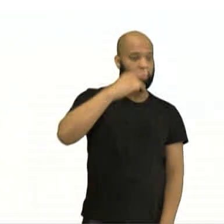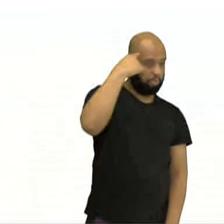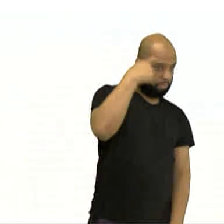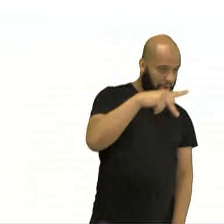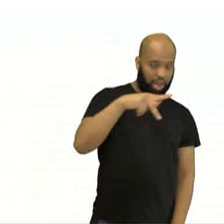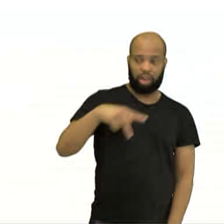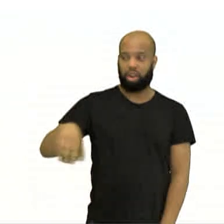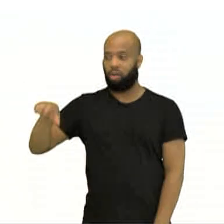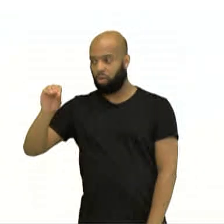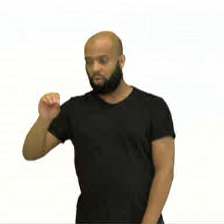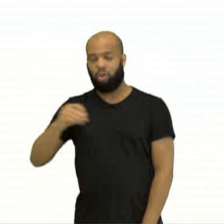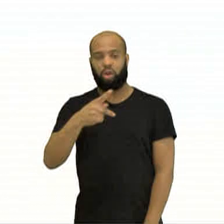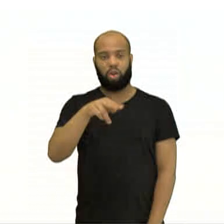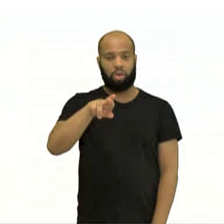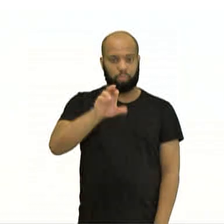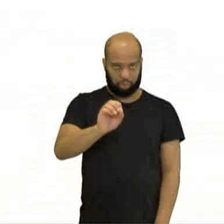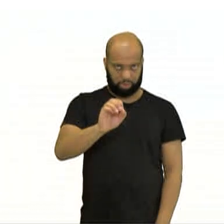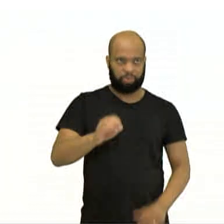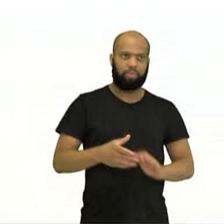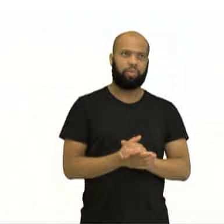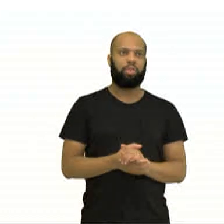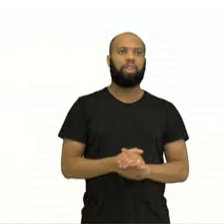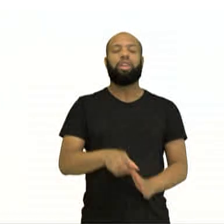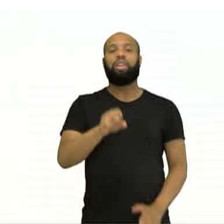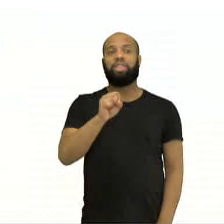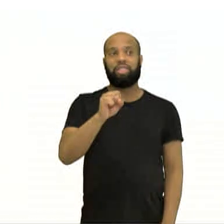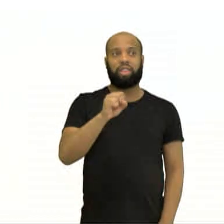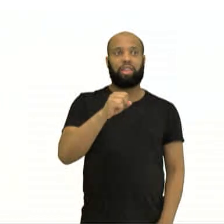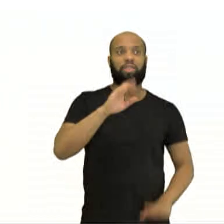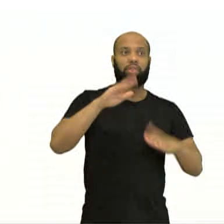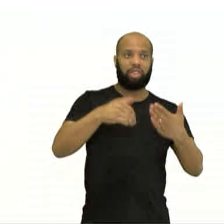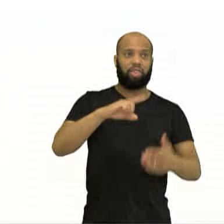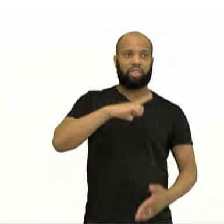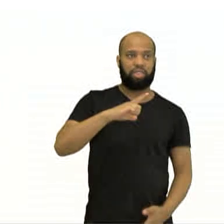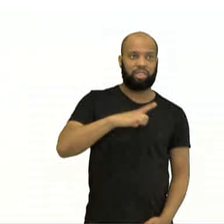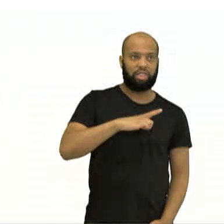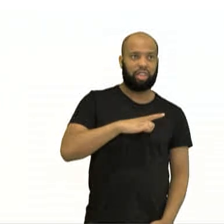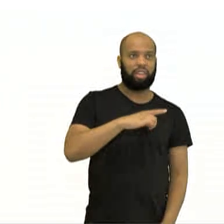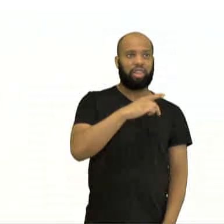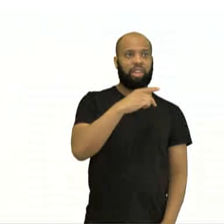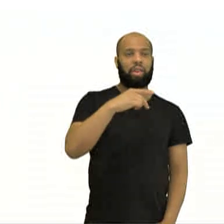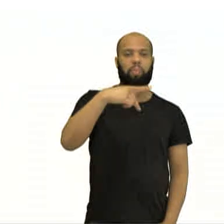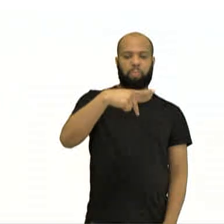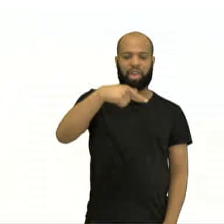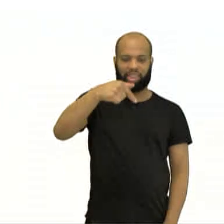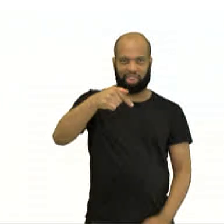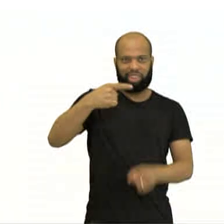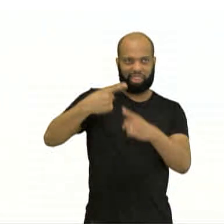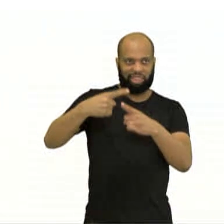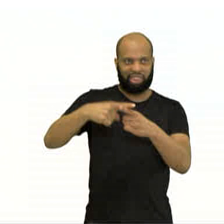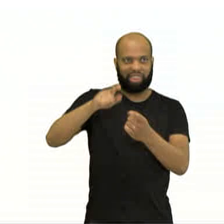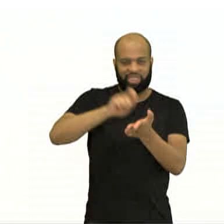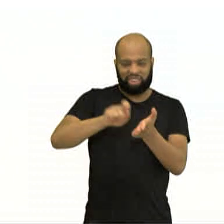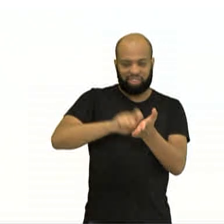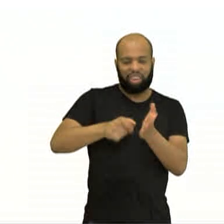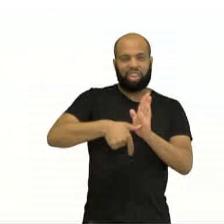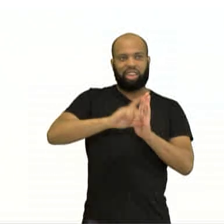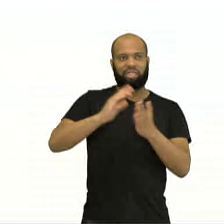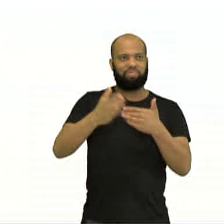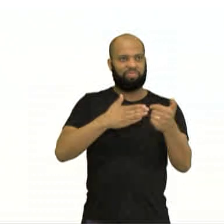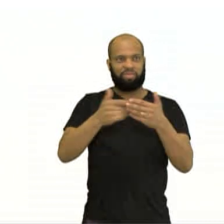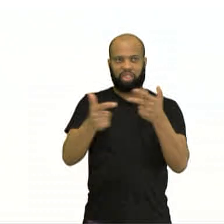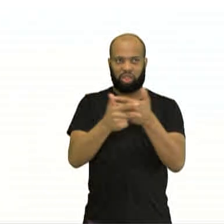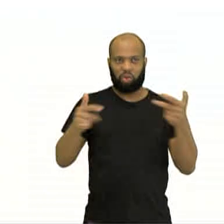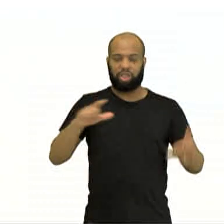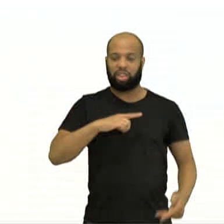o pro. Para quem não é da área, né? Piquei escrever antes de qualquer coisa, então